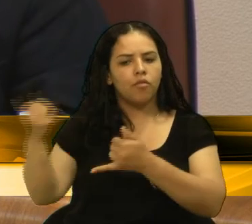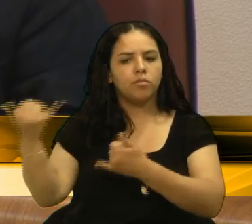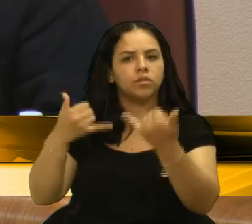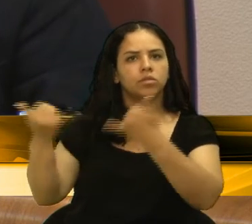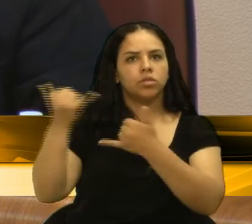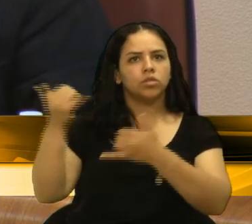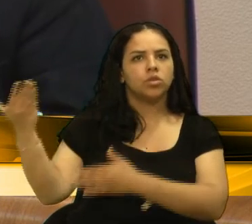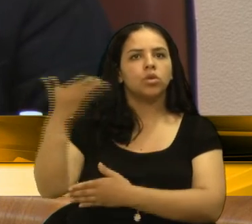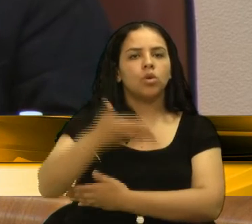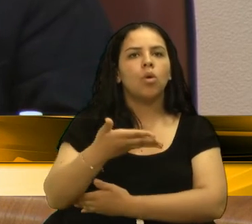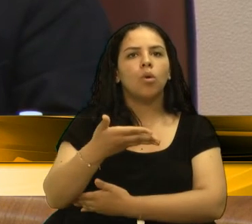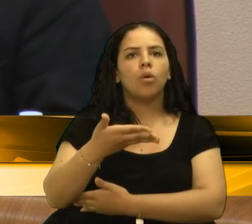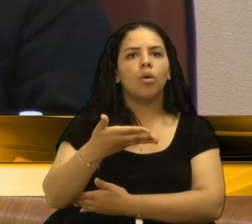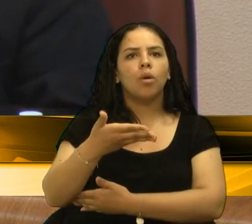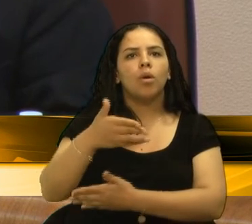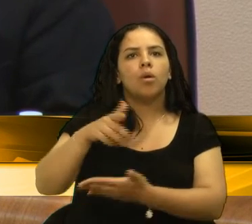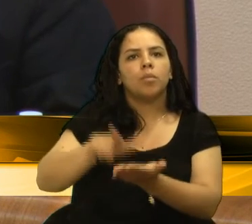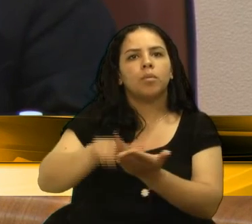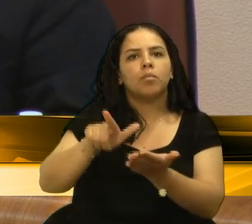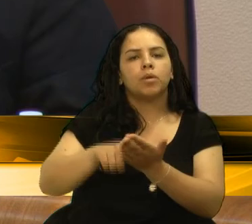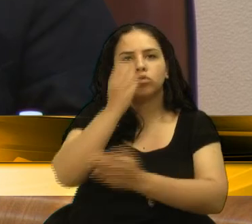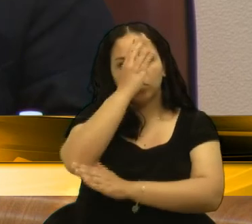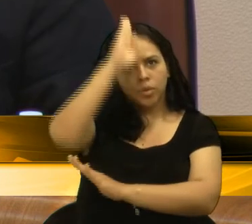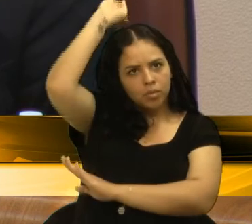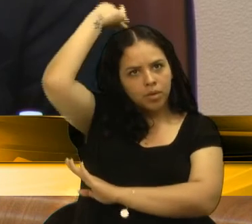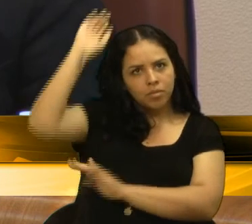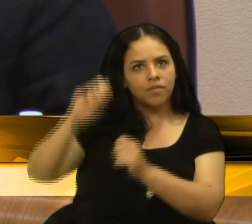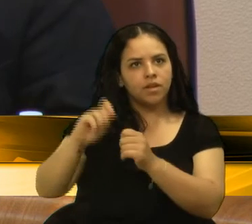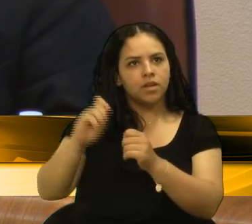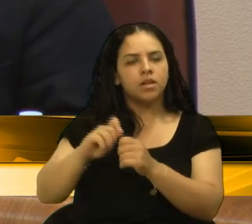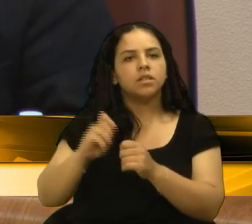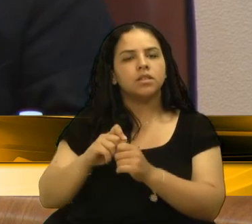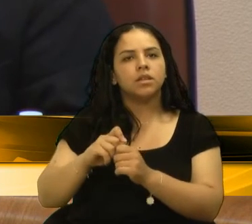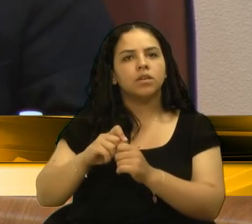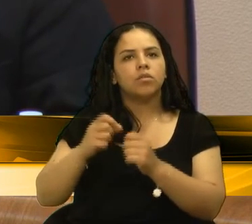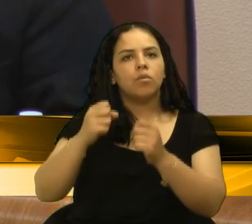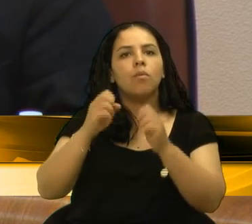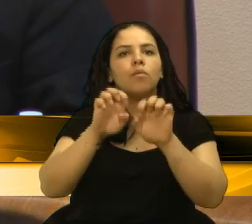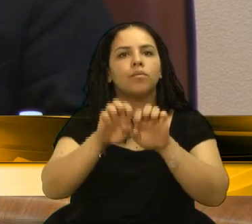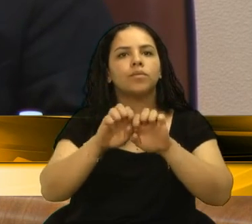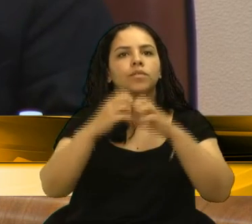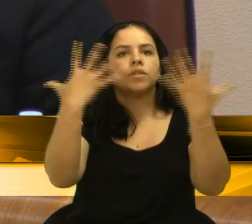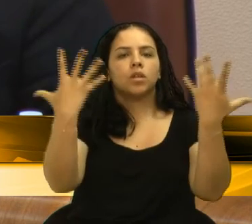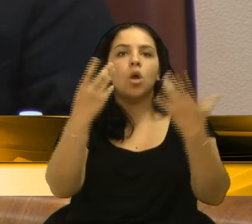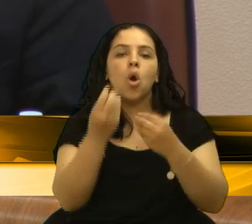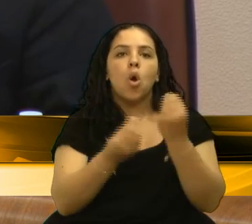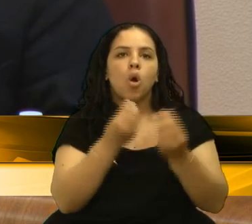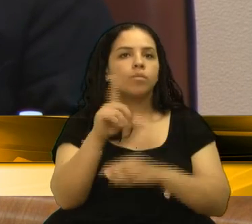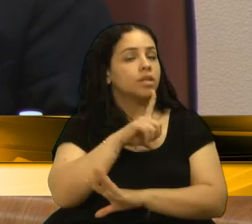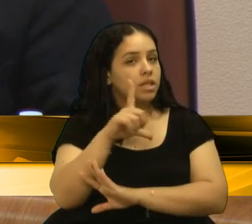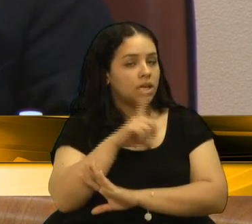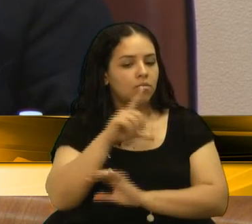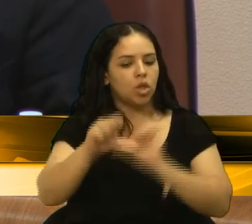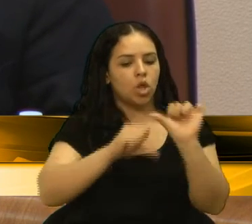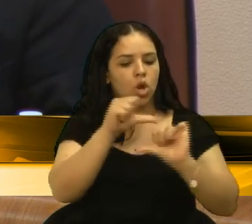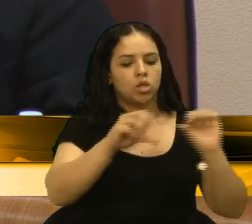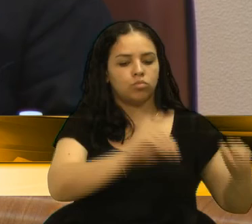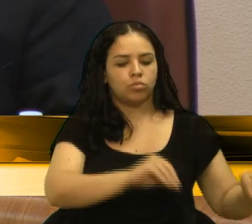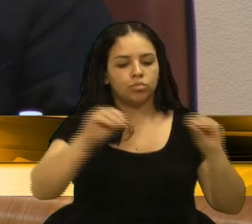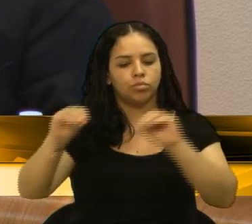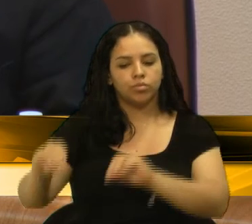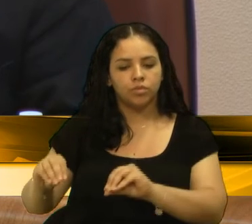dos bombeiros para a realização deste evento? Senhora Mirângela Rossi, na verdade, como houve uma sugestão de troca de espaço, eles não